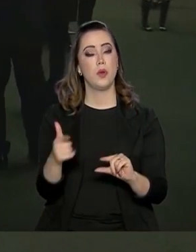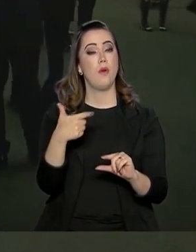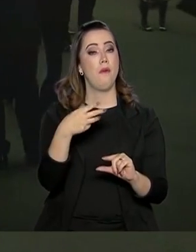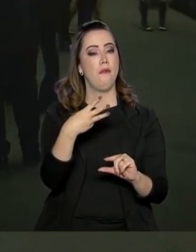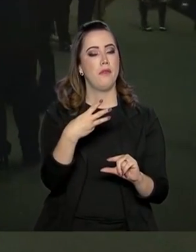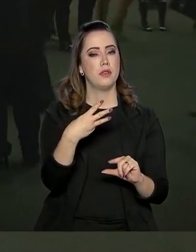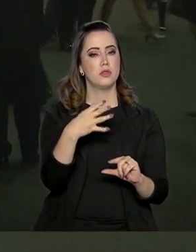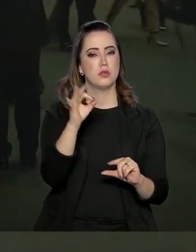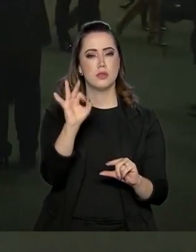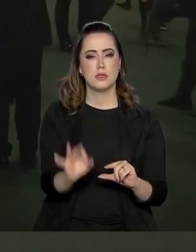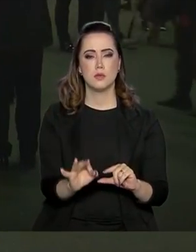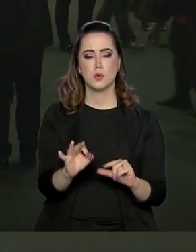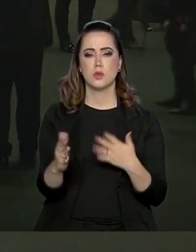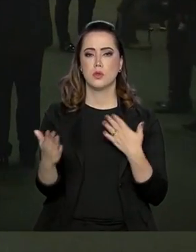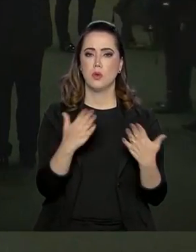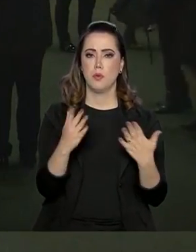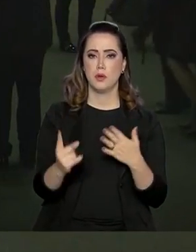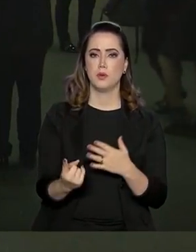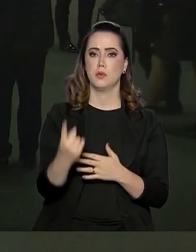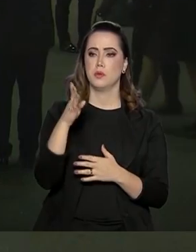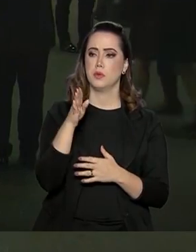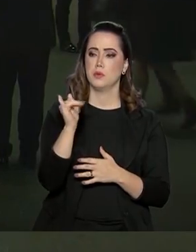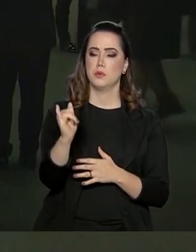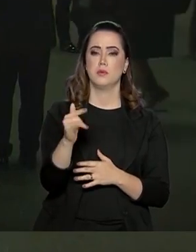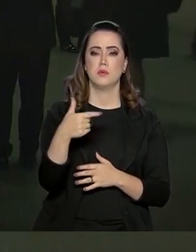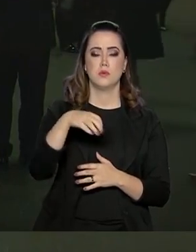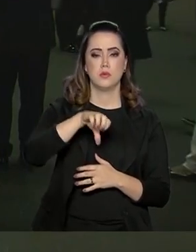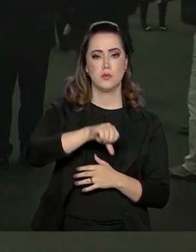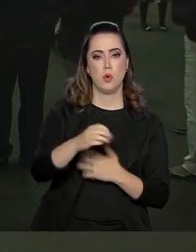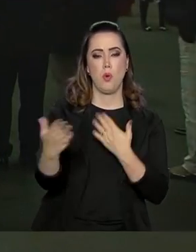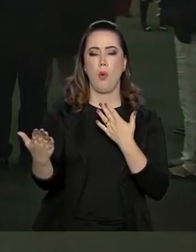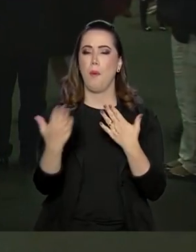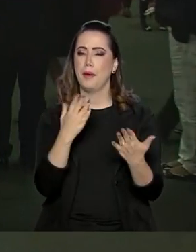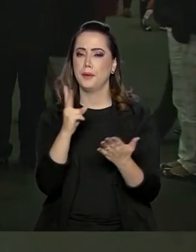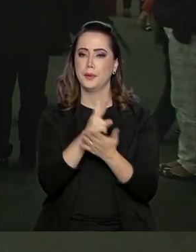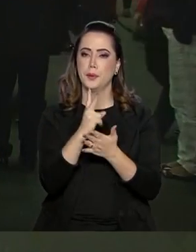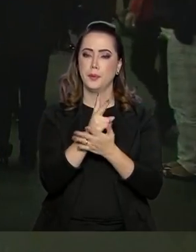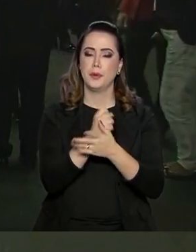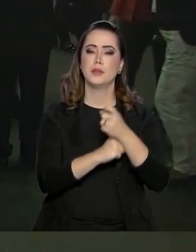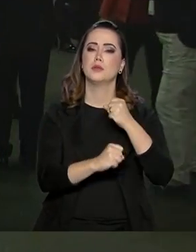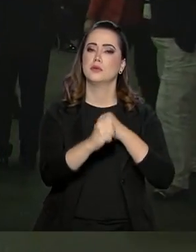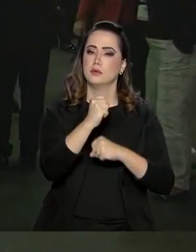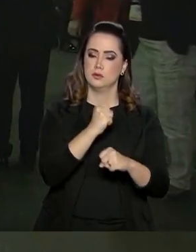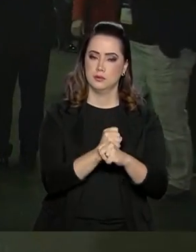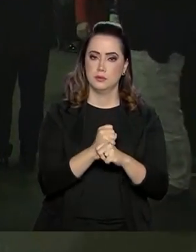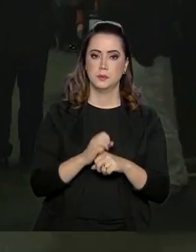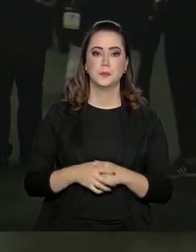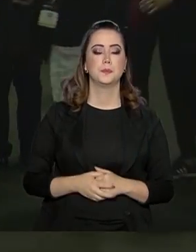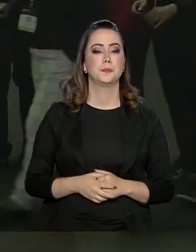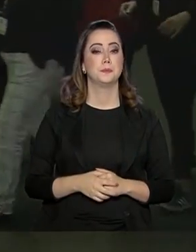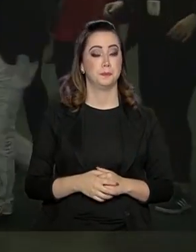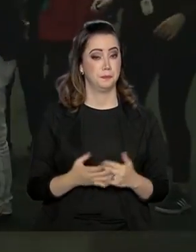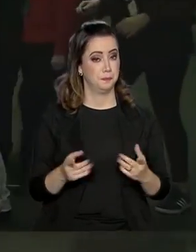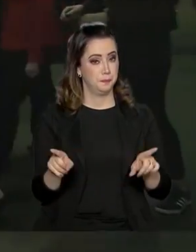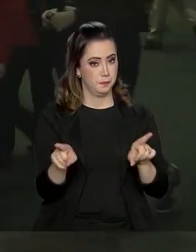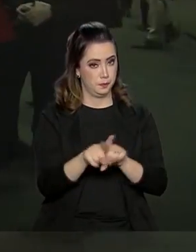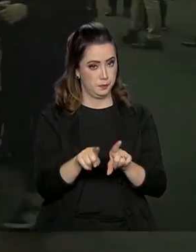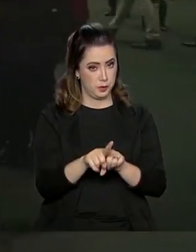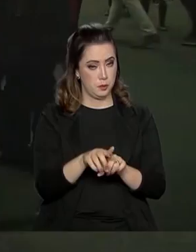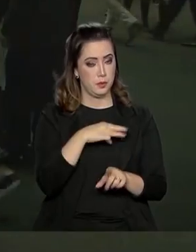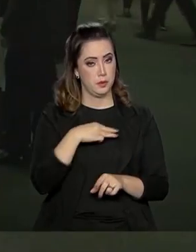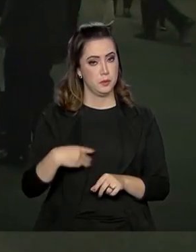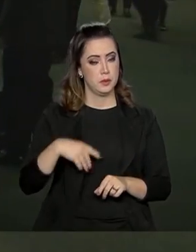23% no primeiro bimestre de 2019, na comparação com o mesmo período do ano passado. Além de Sérgio